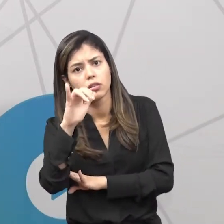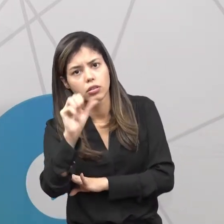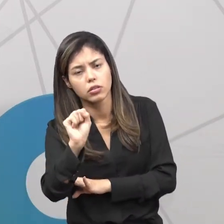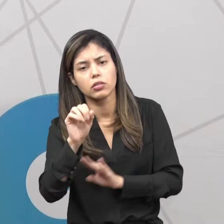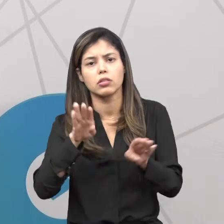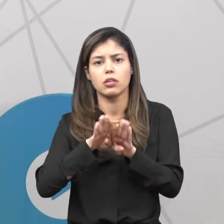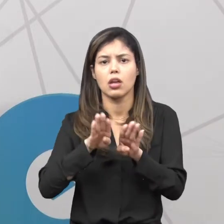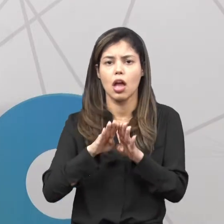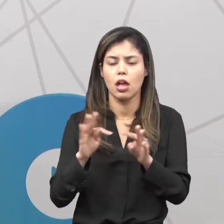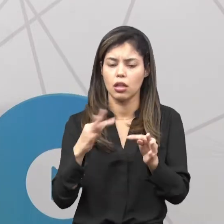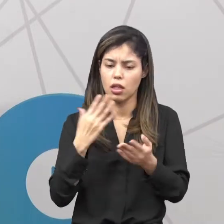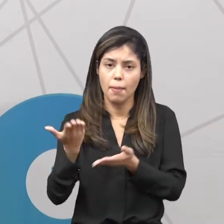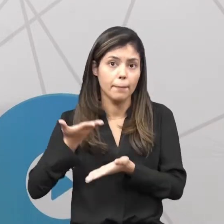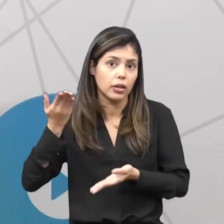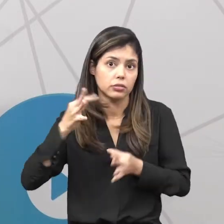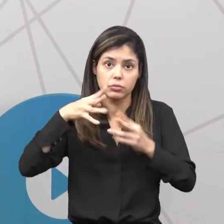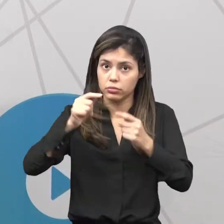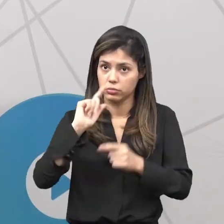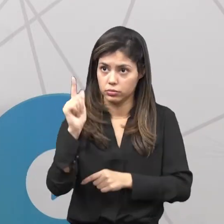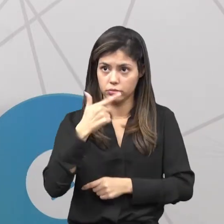é o esporte base para todas as outras.